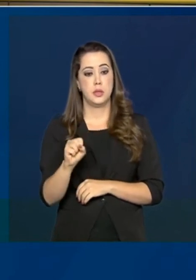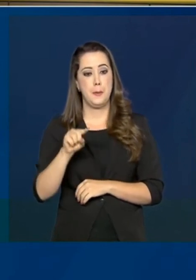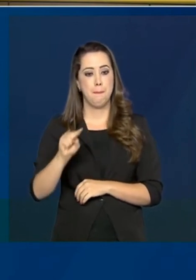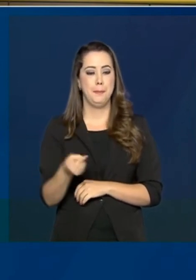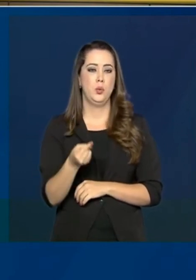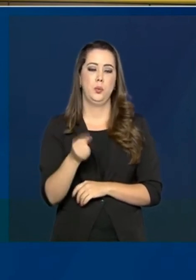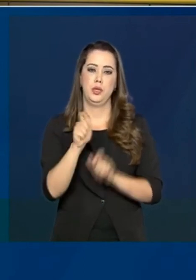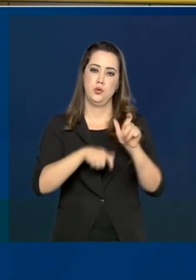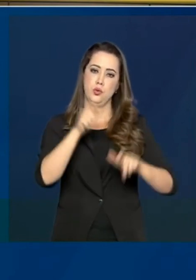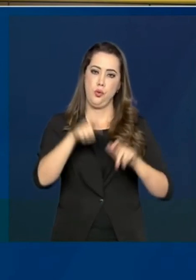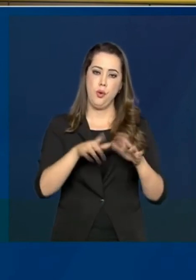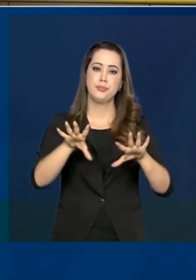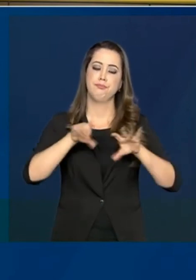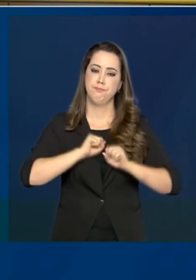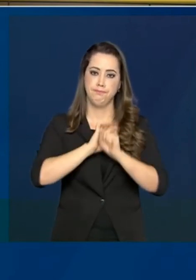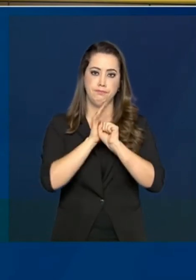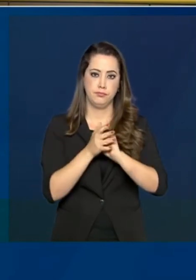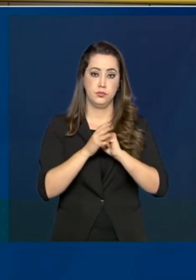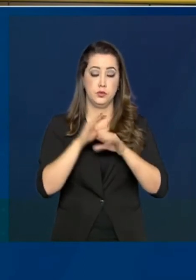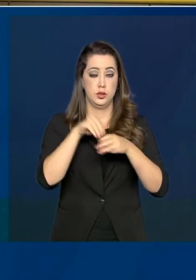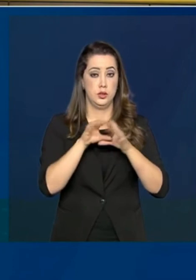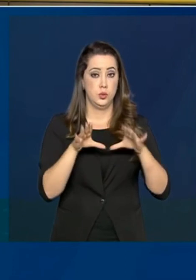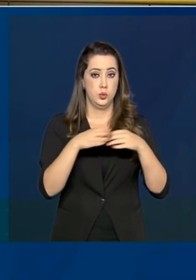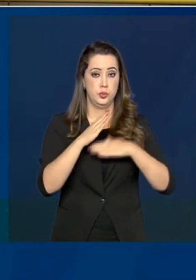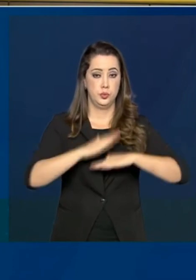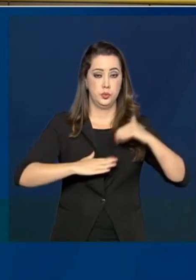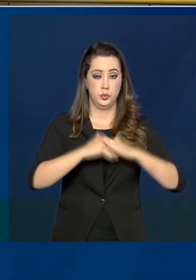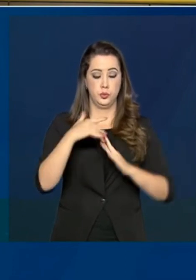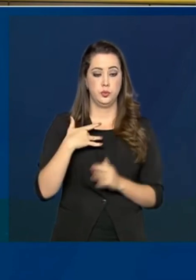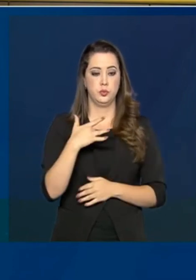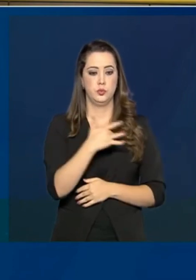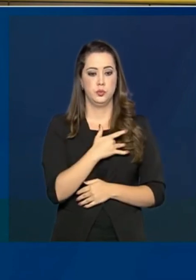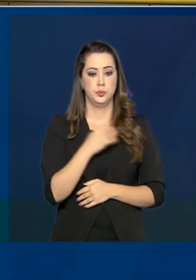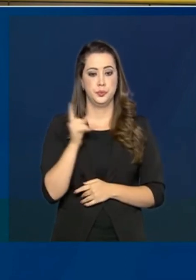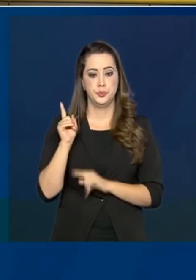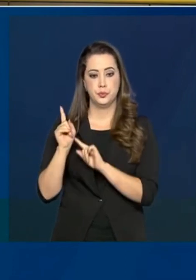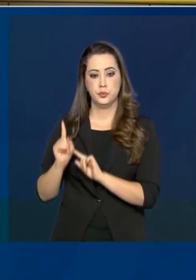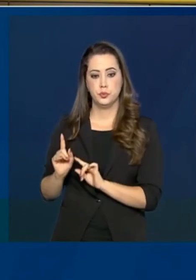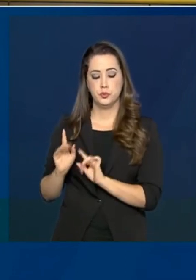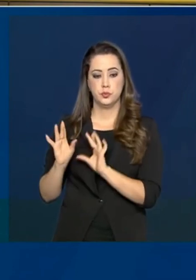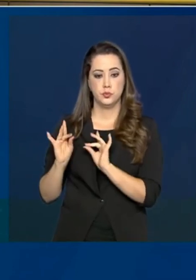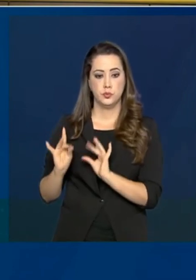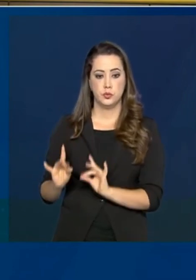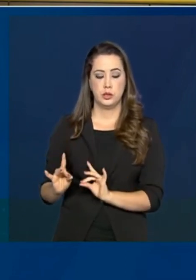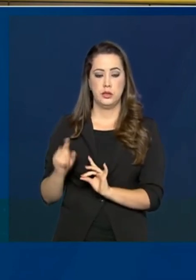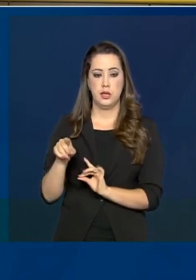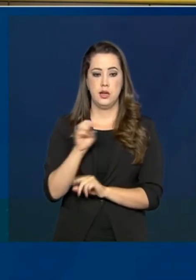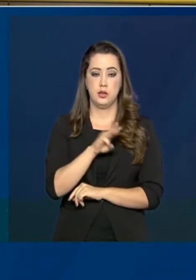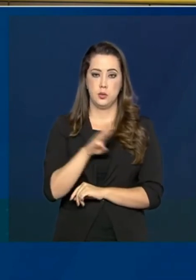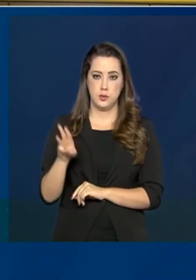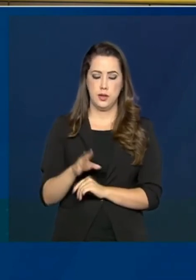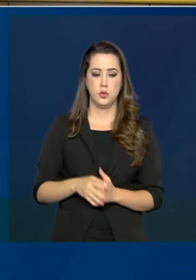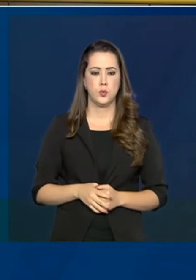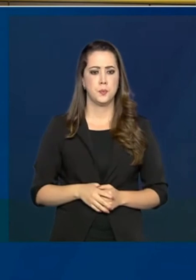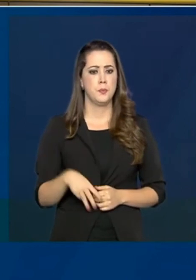288.936 casos confirmados de Covid envolvendo profissionais de saúde registrados nos nossos sistemas de informação, dos